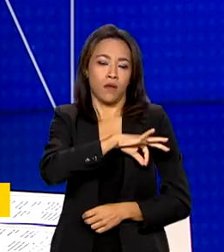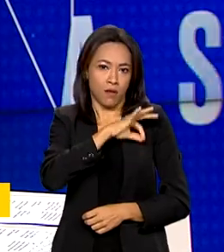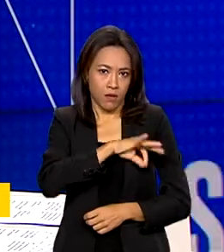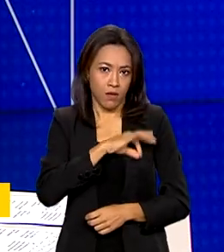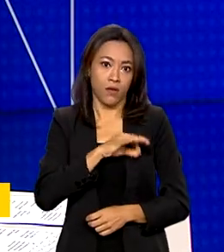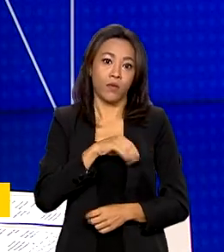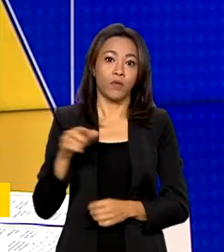trabalhado